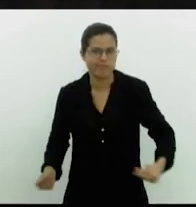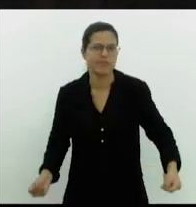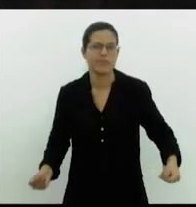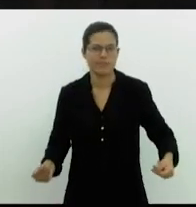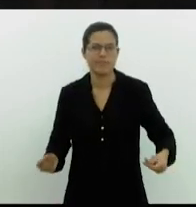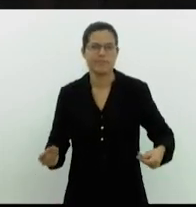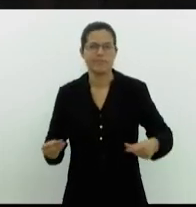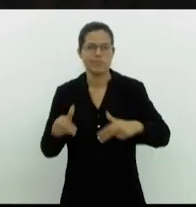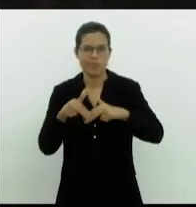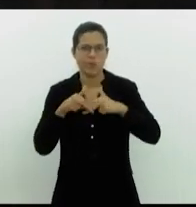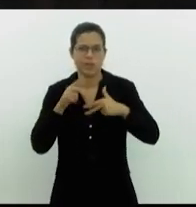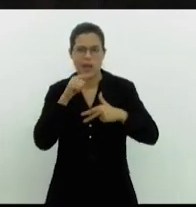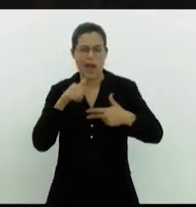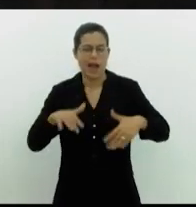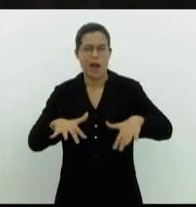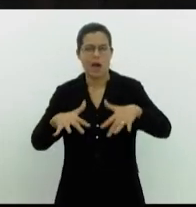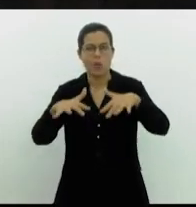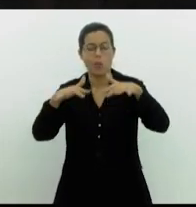Vai precisar